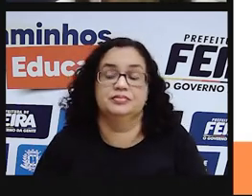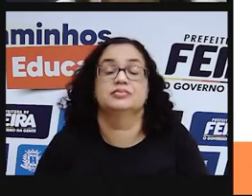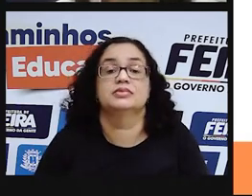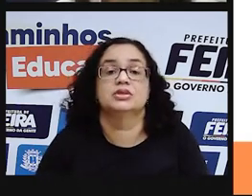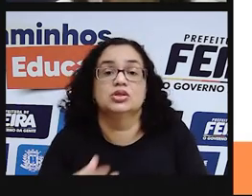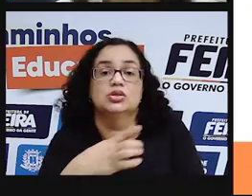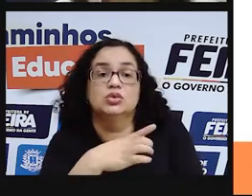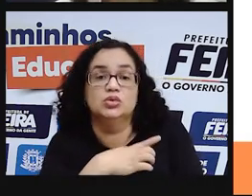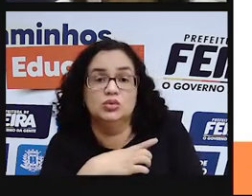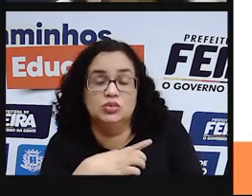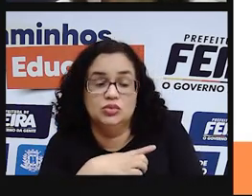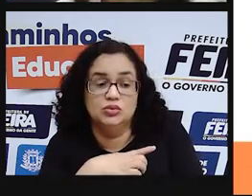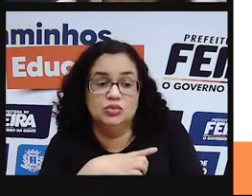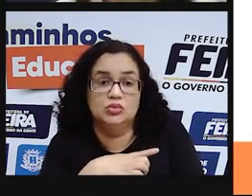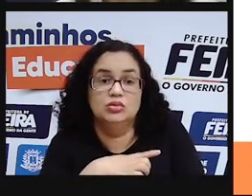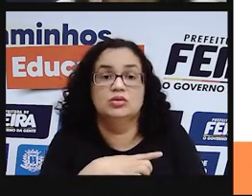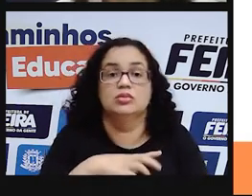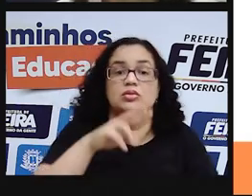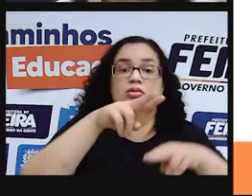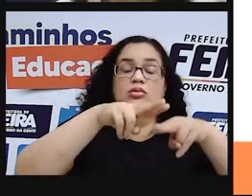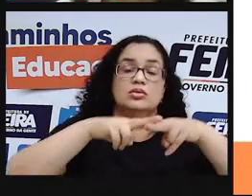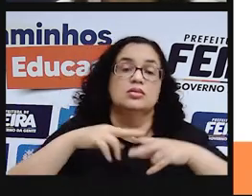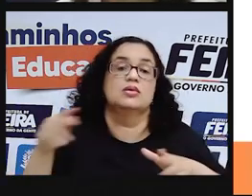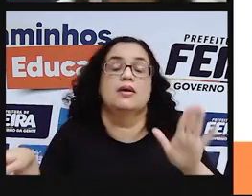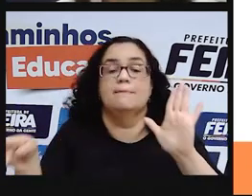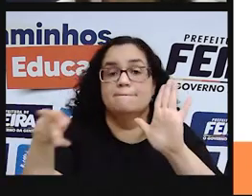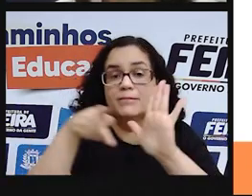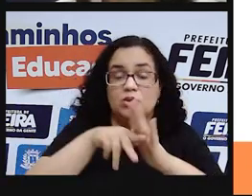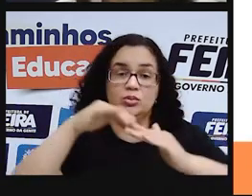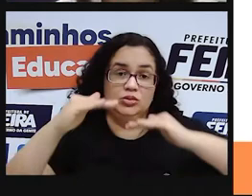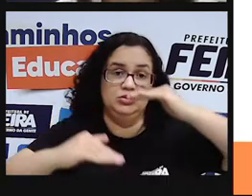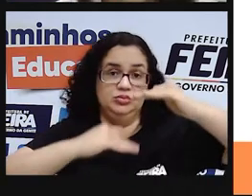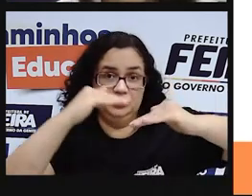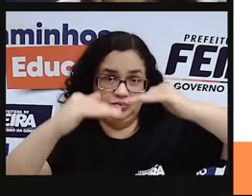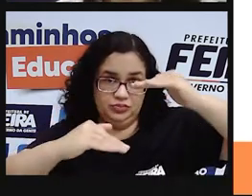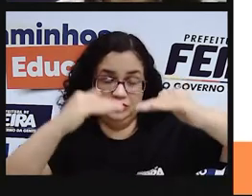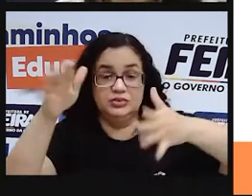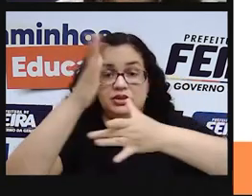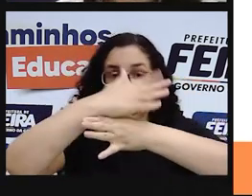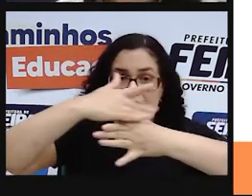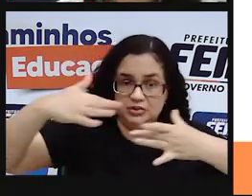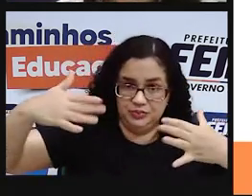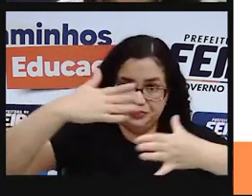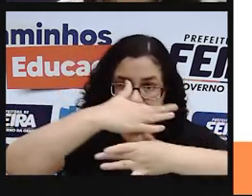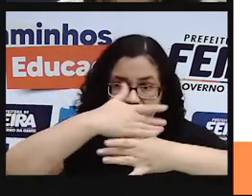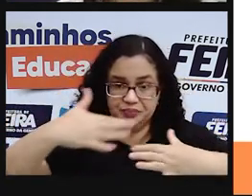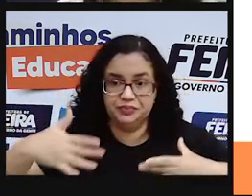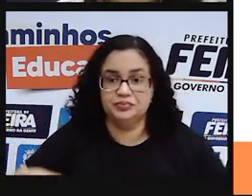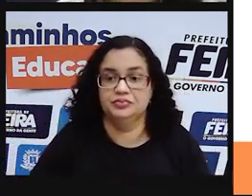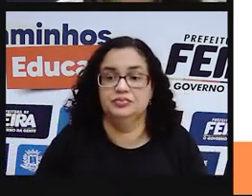recebendo ainda destruição por conta do próprio desenvolvimento da cidade